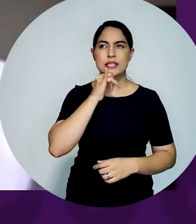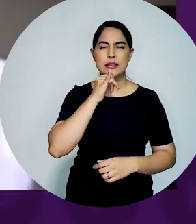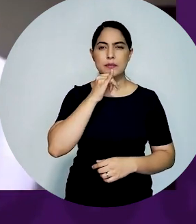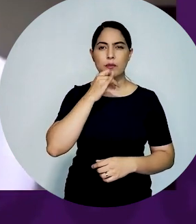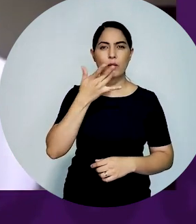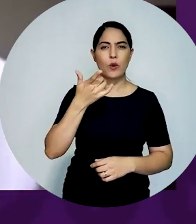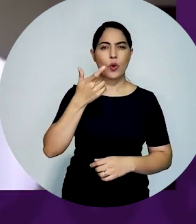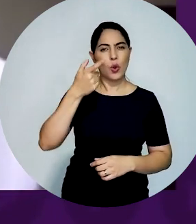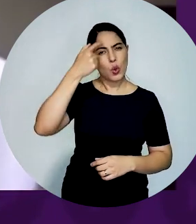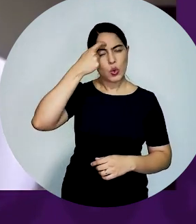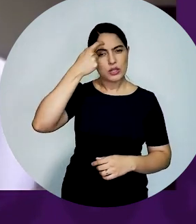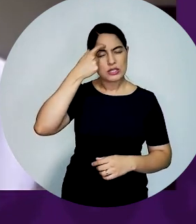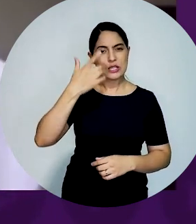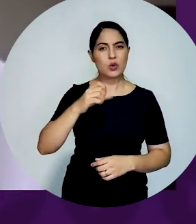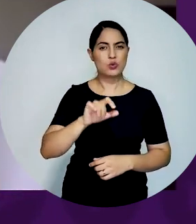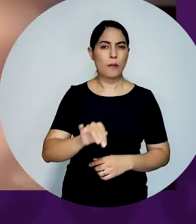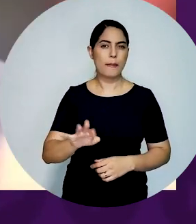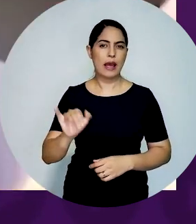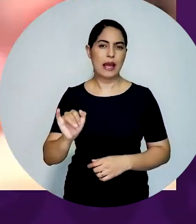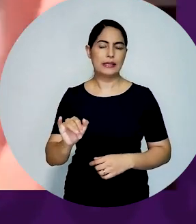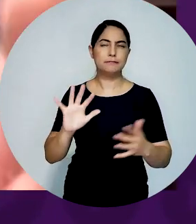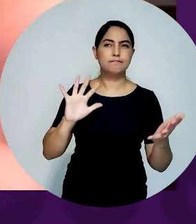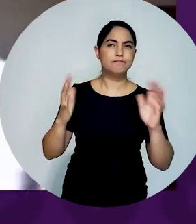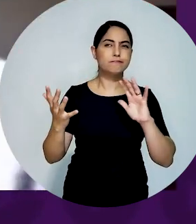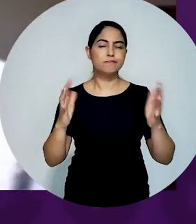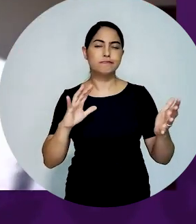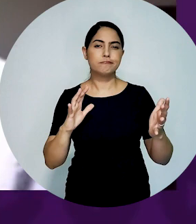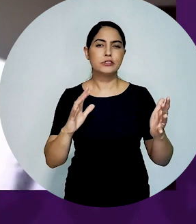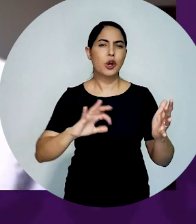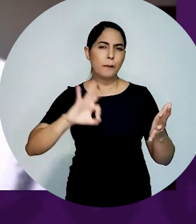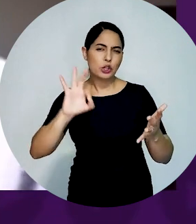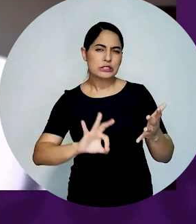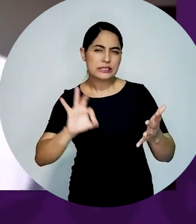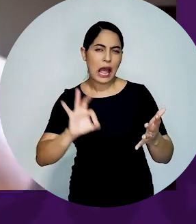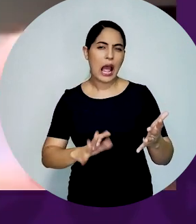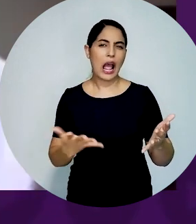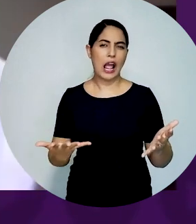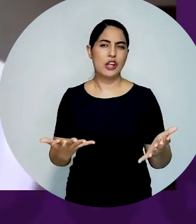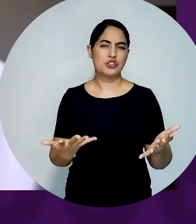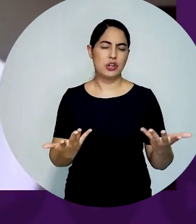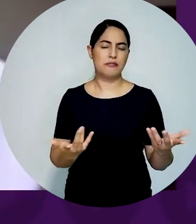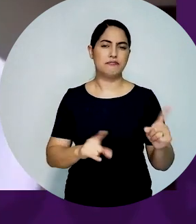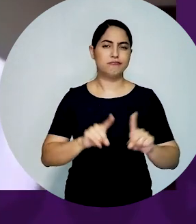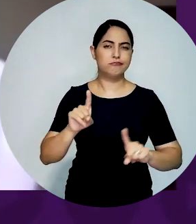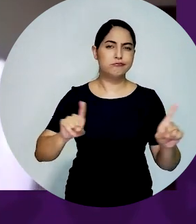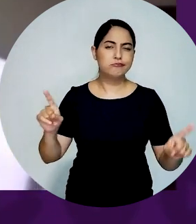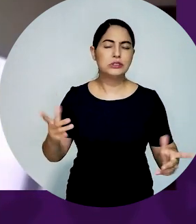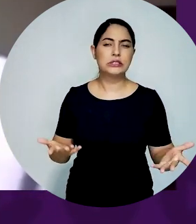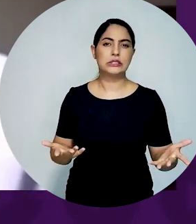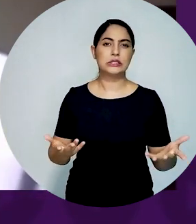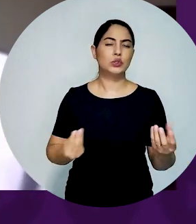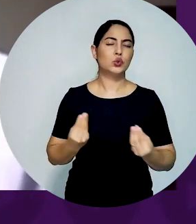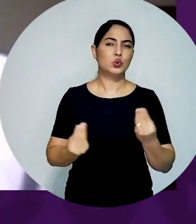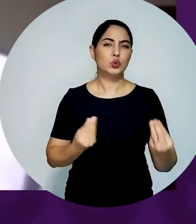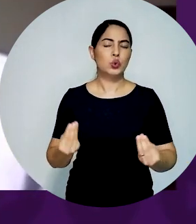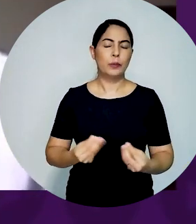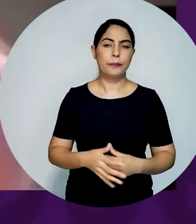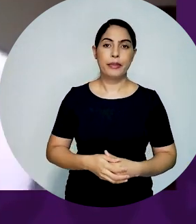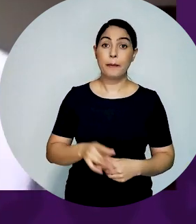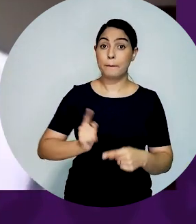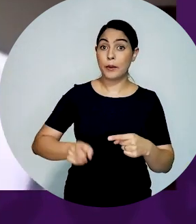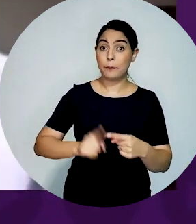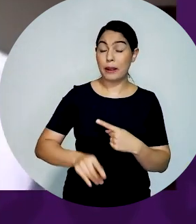cognição sumária, portanto, nos juízos fundados em probabilidade, como sendo uma maneira de combater o problema